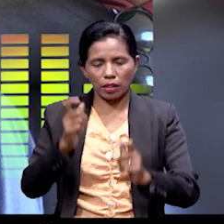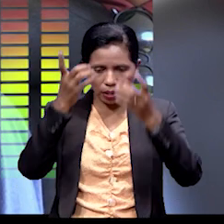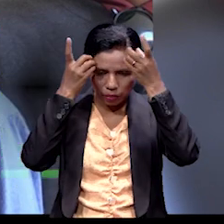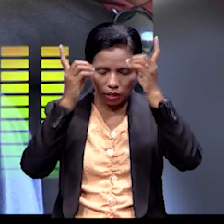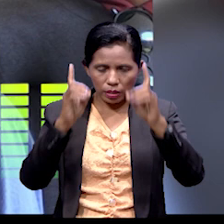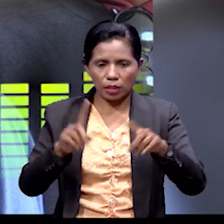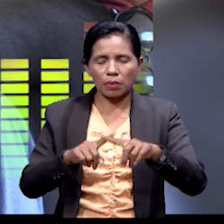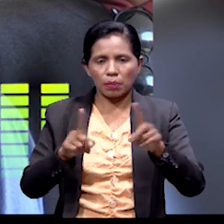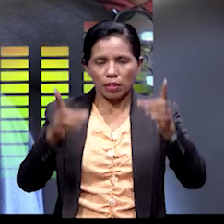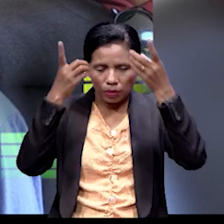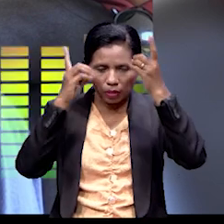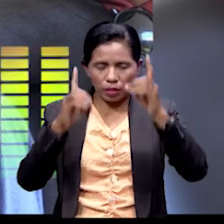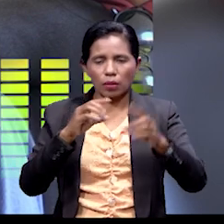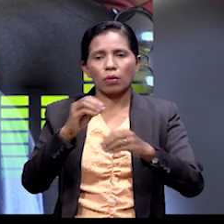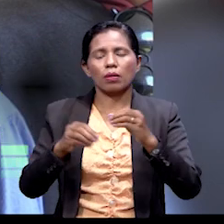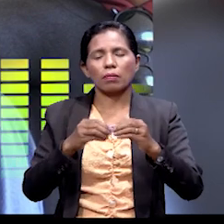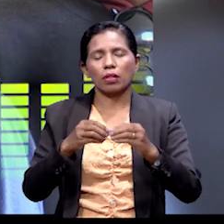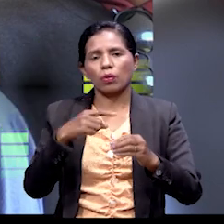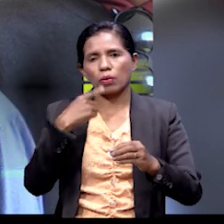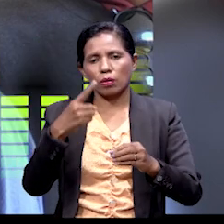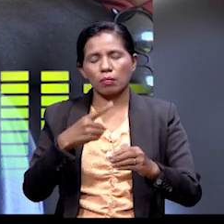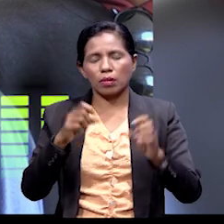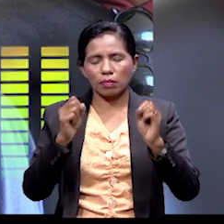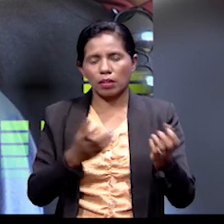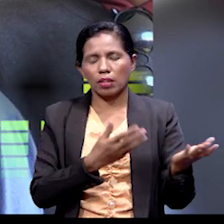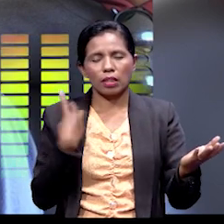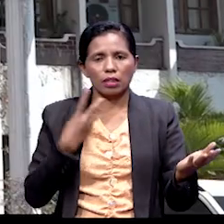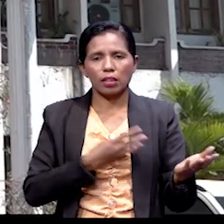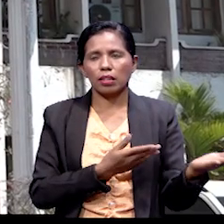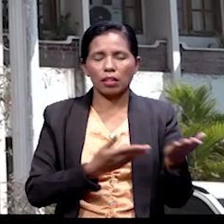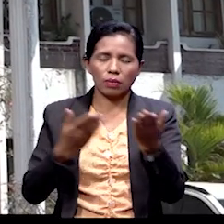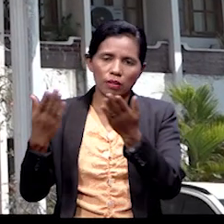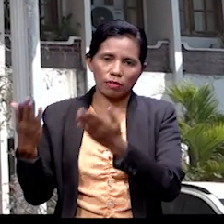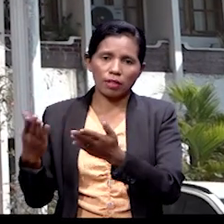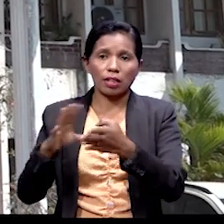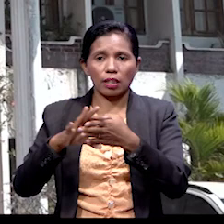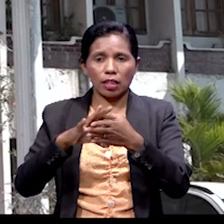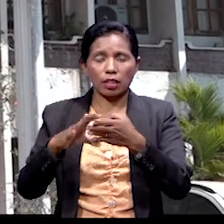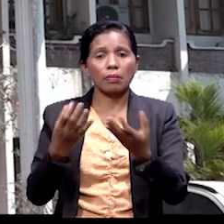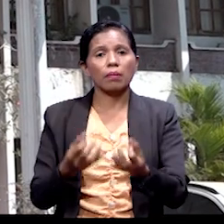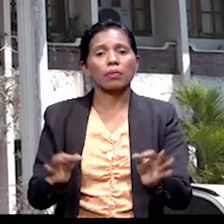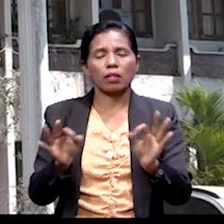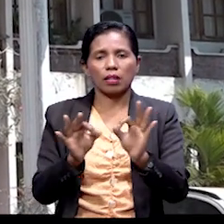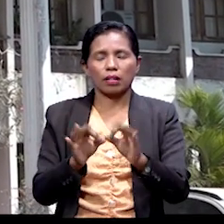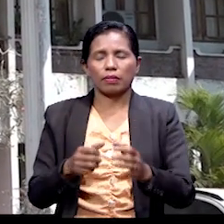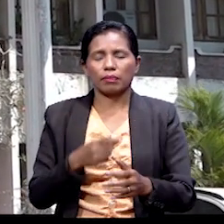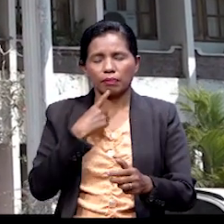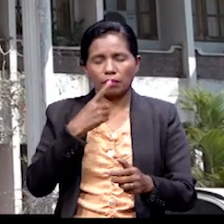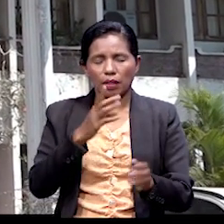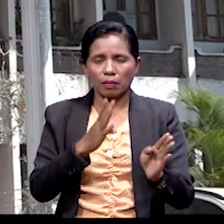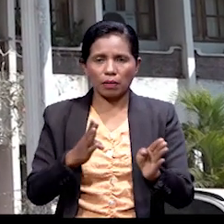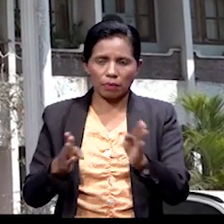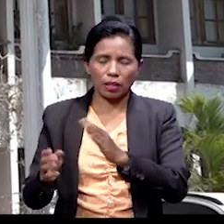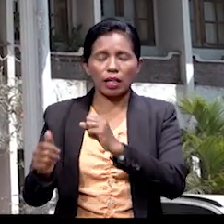vai ver atu decide com nomba se makanaing ne da se hatam fale asang principal. Defesa ba requerente da daung ne perparahela